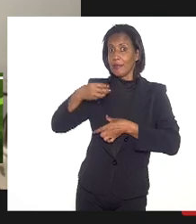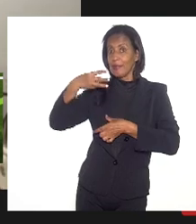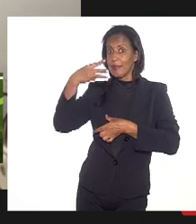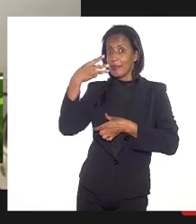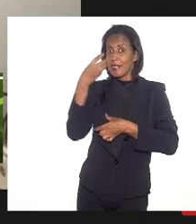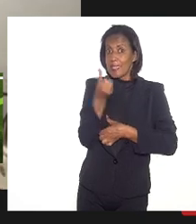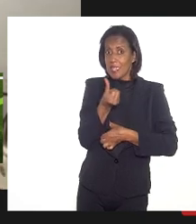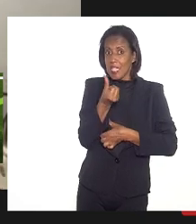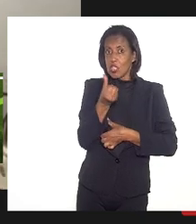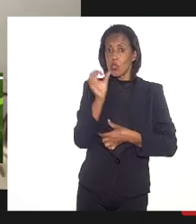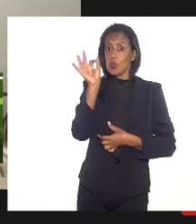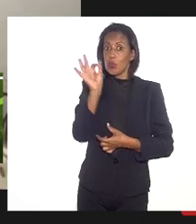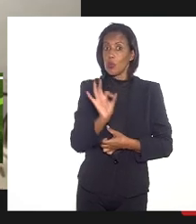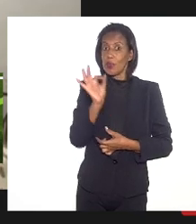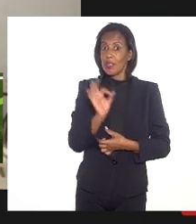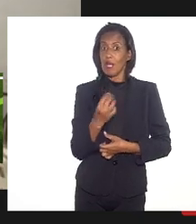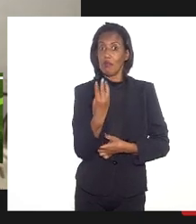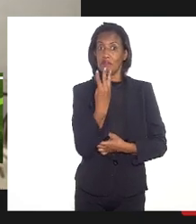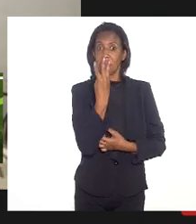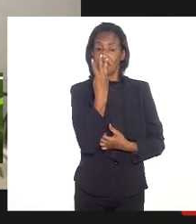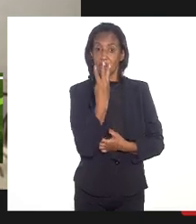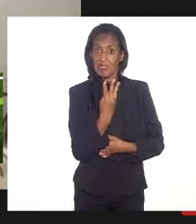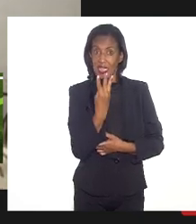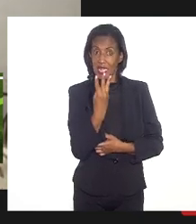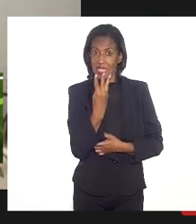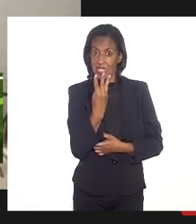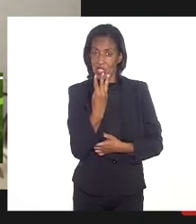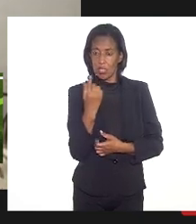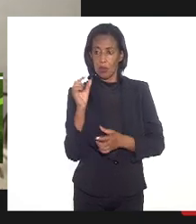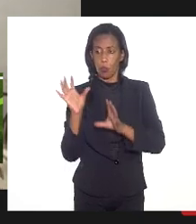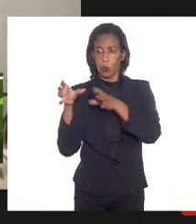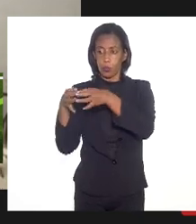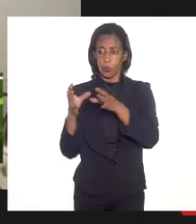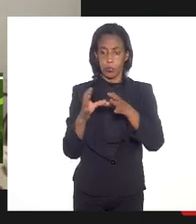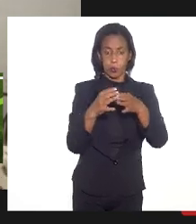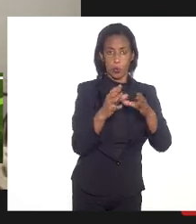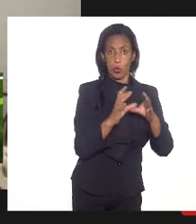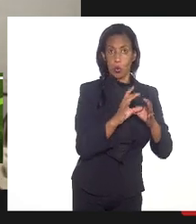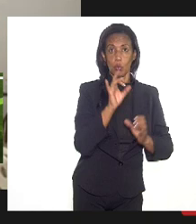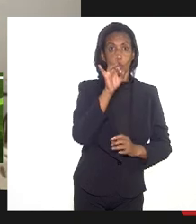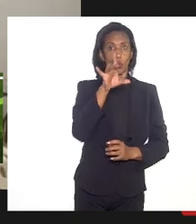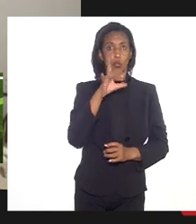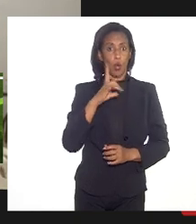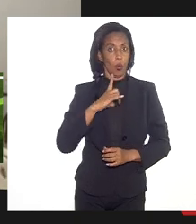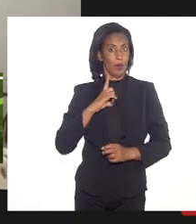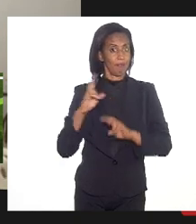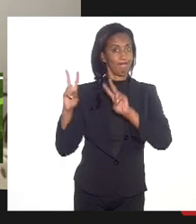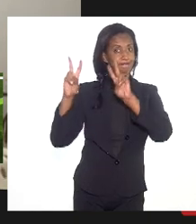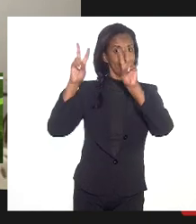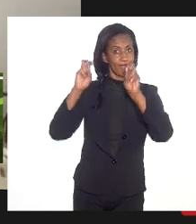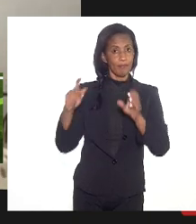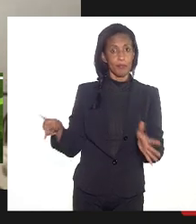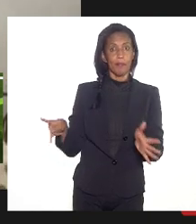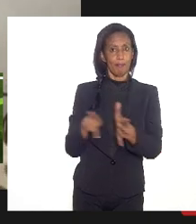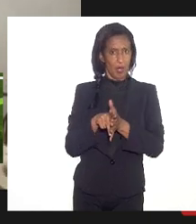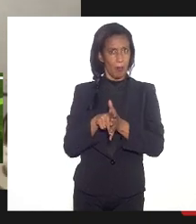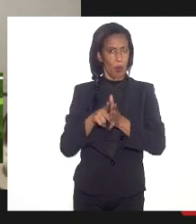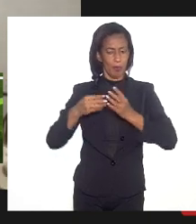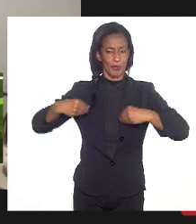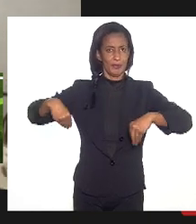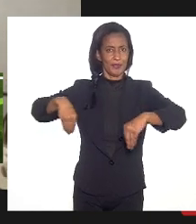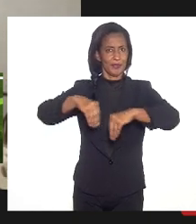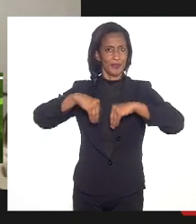apenas 6%, ou seja, 3%, três delas, possuem seu título de propriedade.